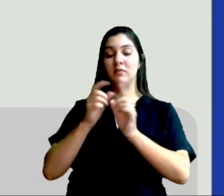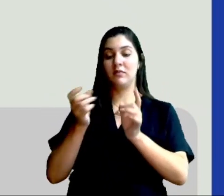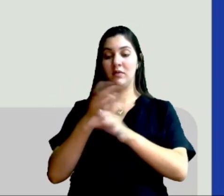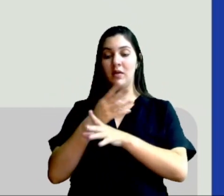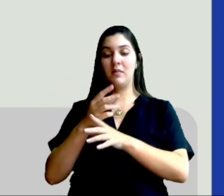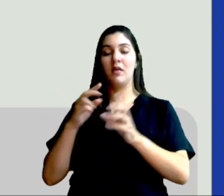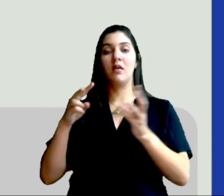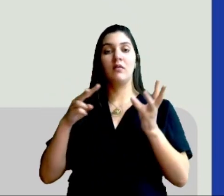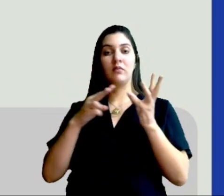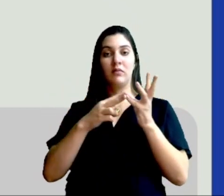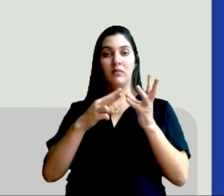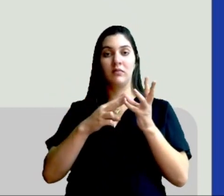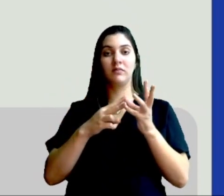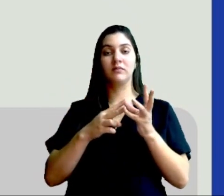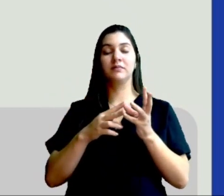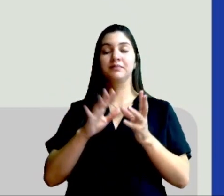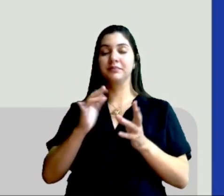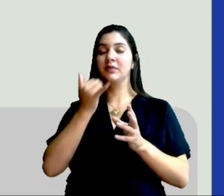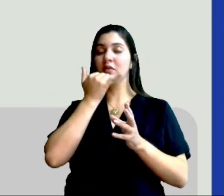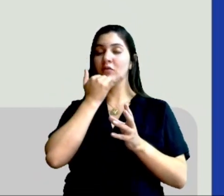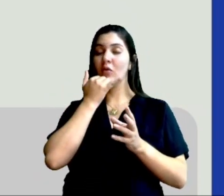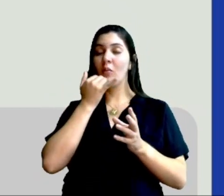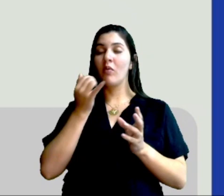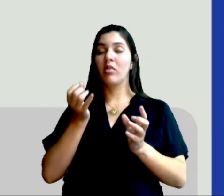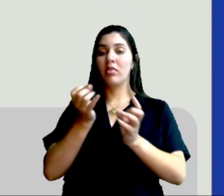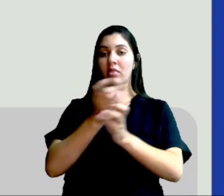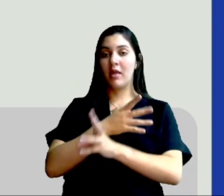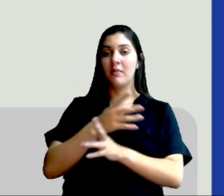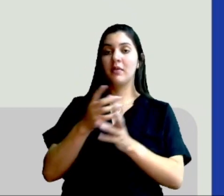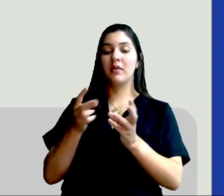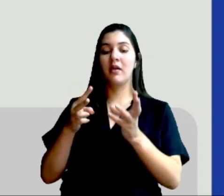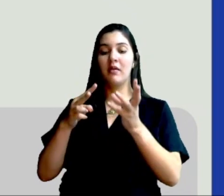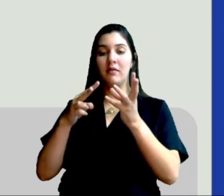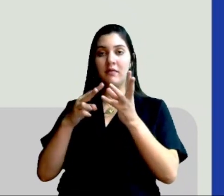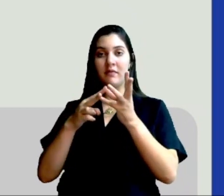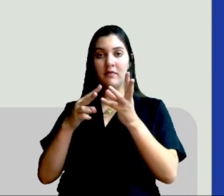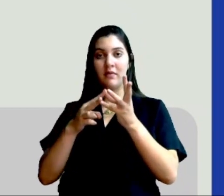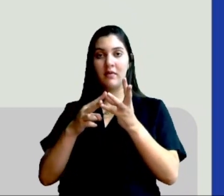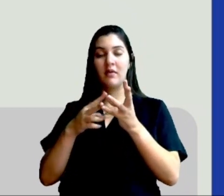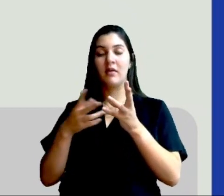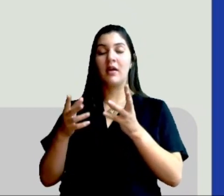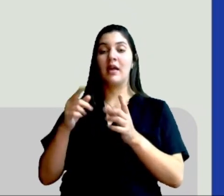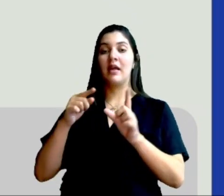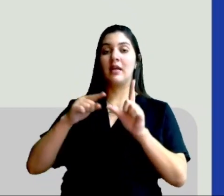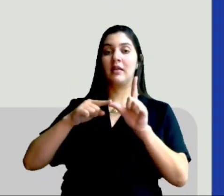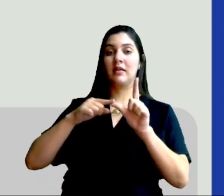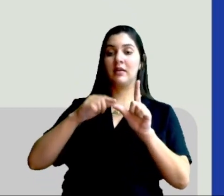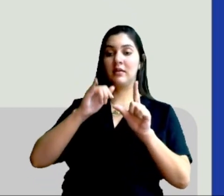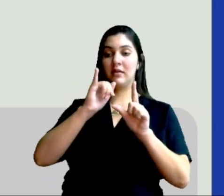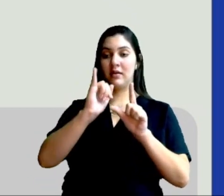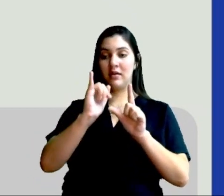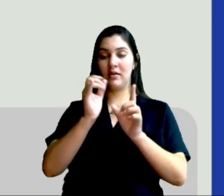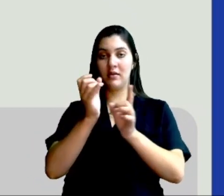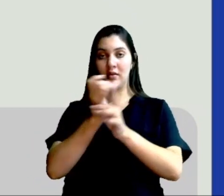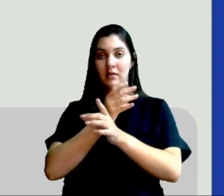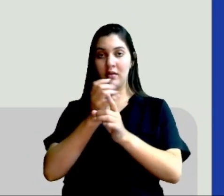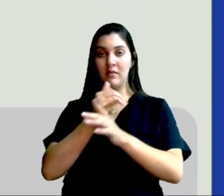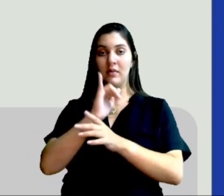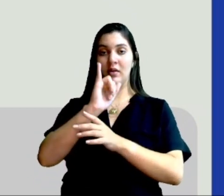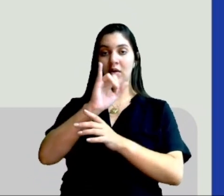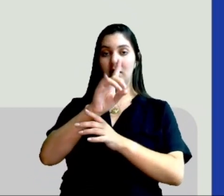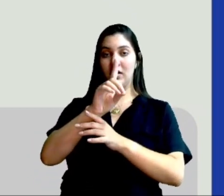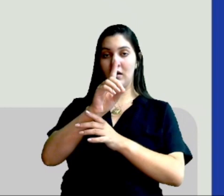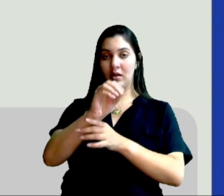vogal, certo? Perdão, acaba em vogal, aí a letra I da terminação